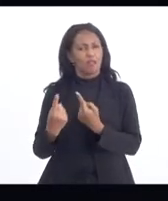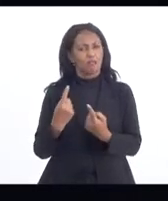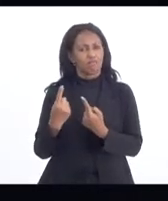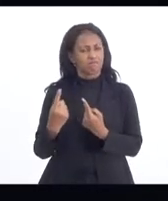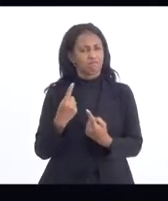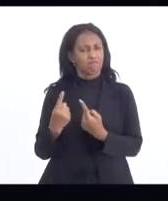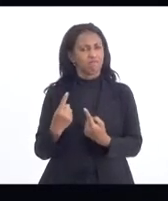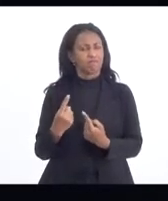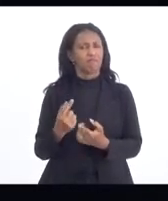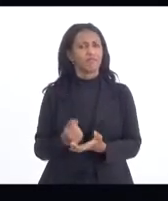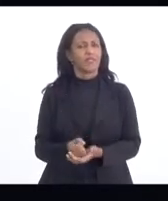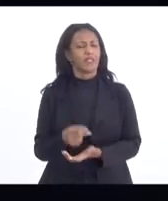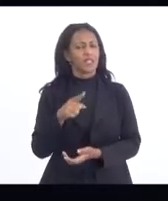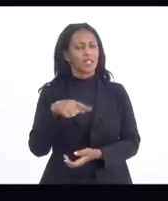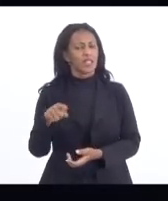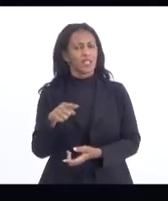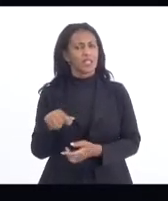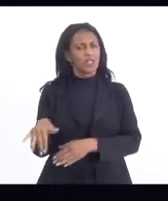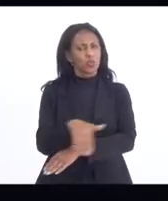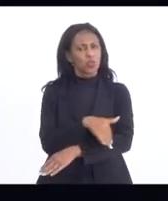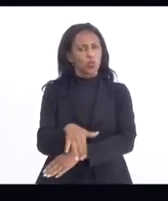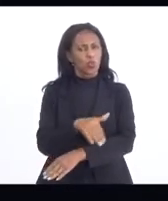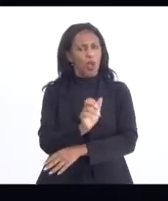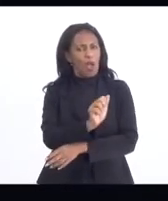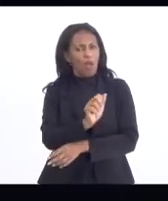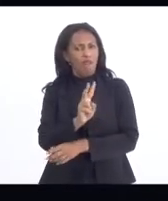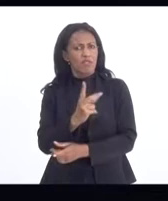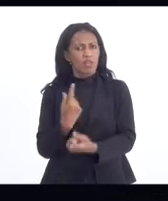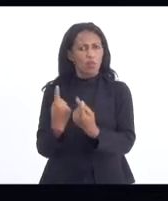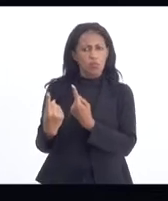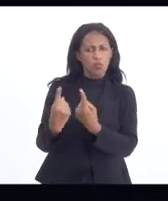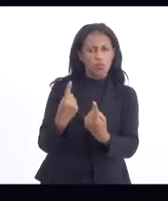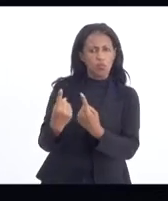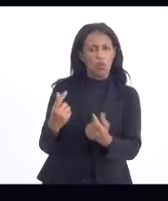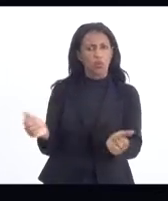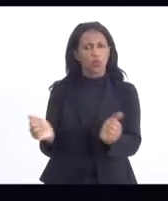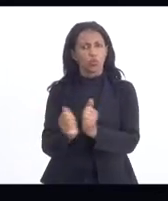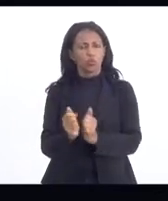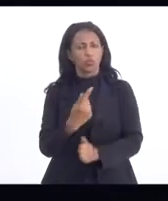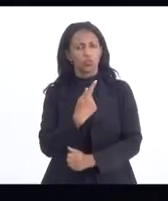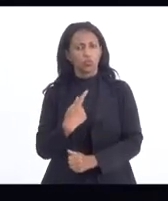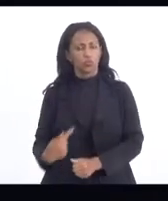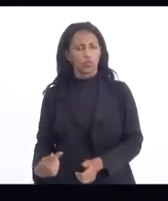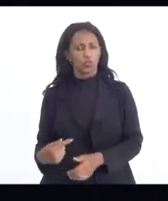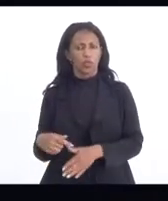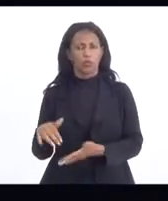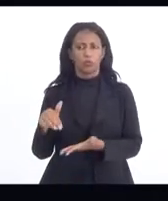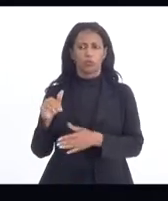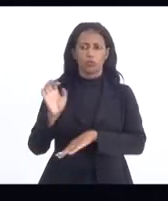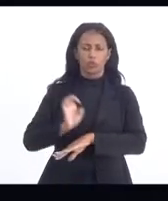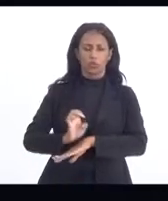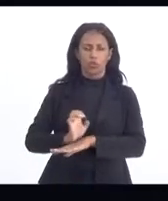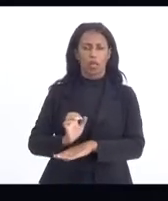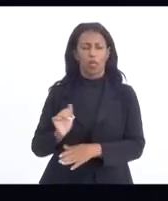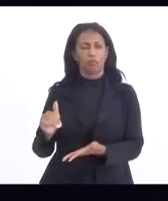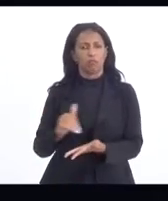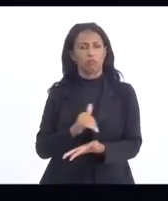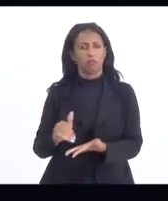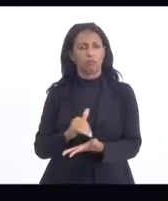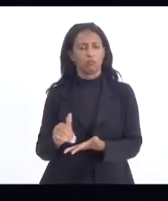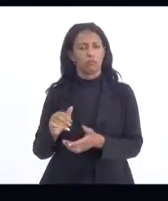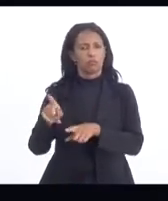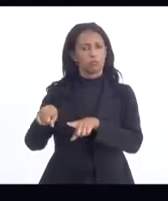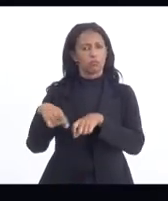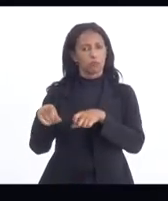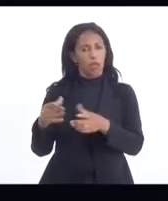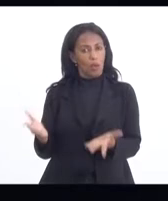vicinais. E essas estradas, presidente, que nós começamos a fazer com o governo do Estado, Secretaria de Agricultura, agora que